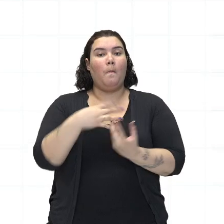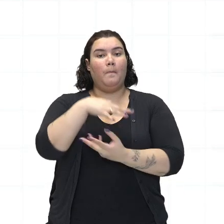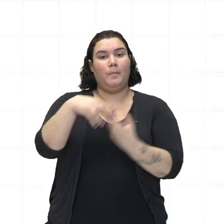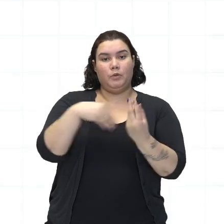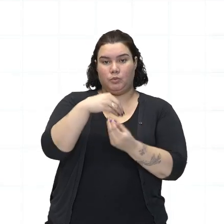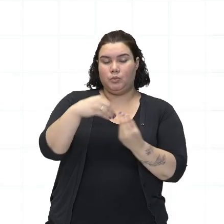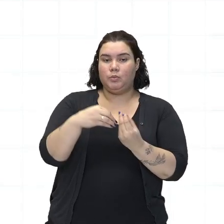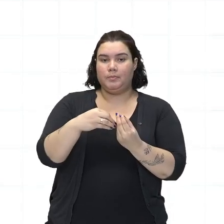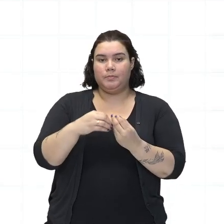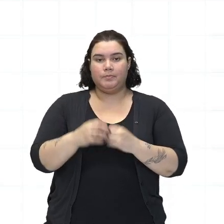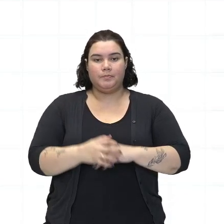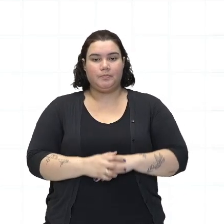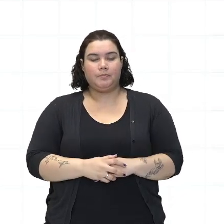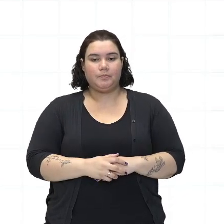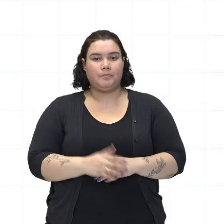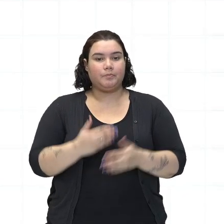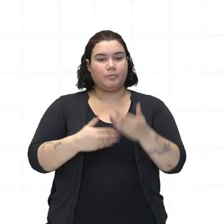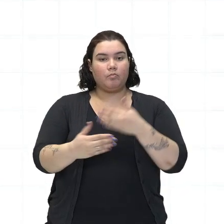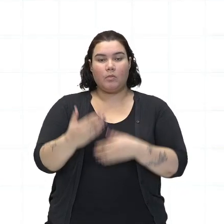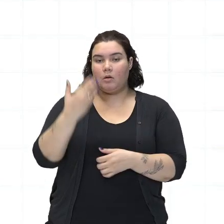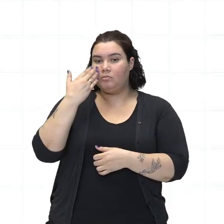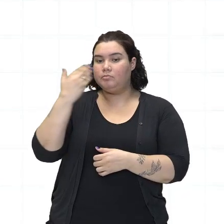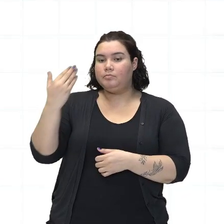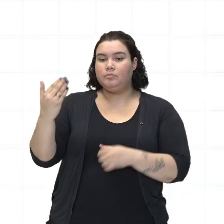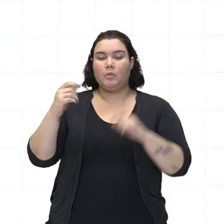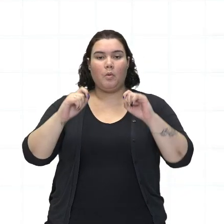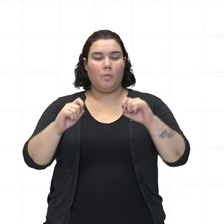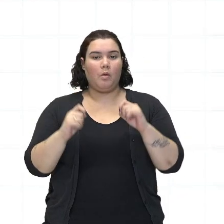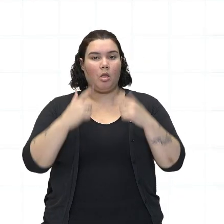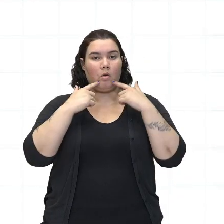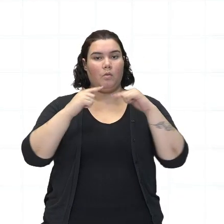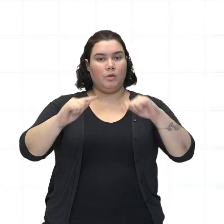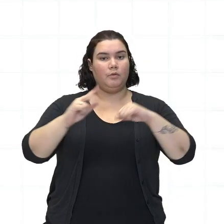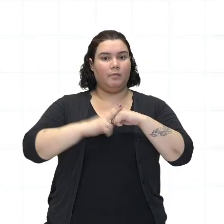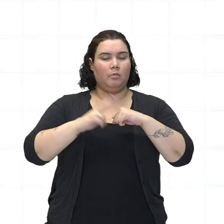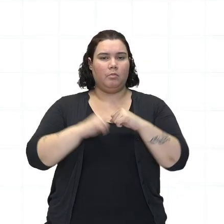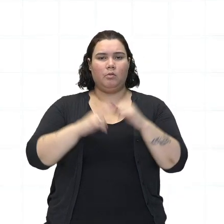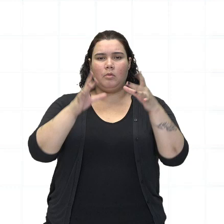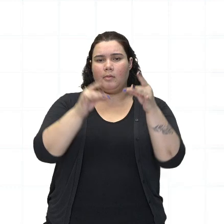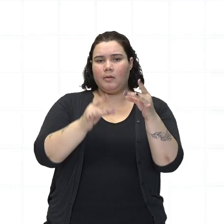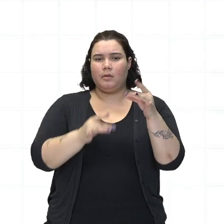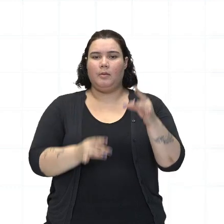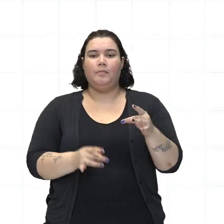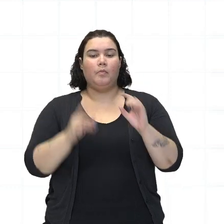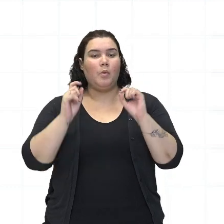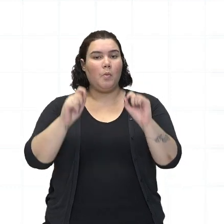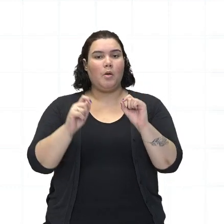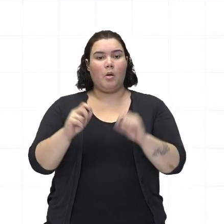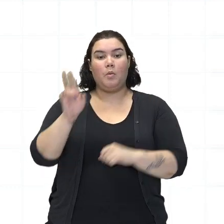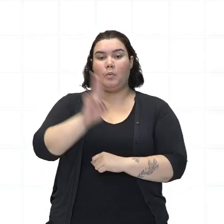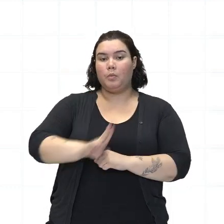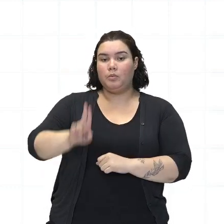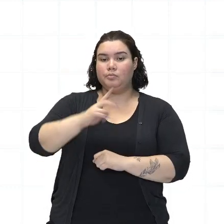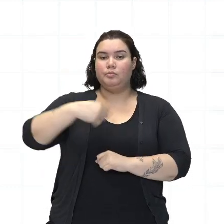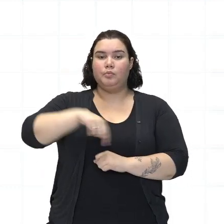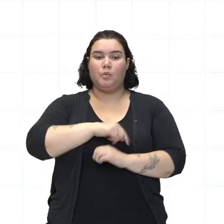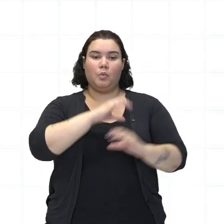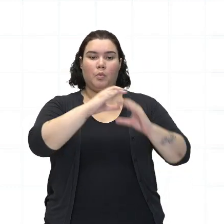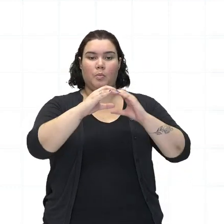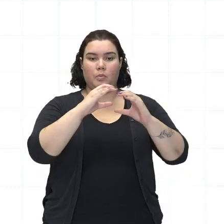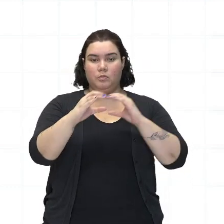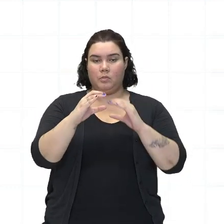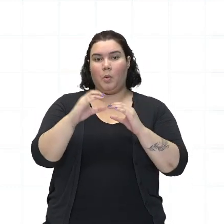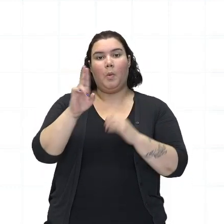veremos. Continuando, a gente tem aí linguagem verbal, é aquela que usamos quando nos comunicamos